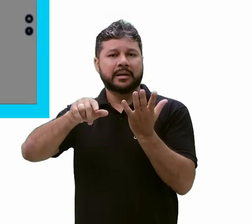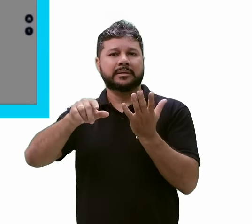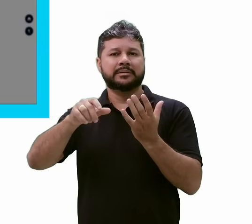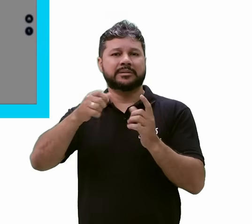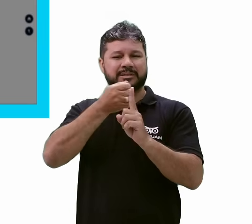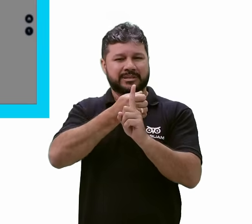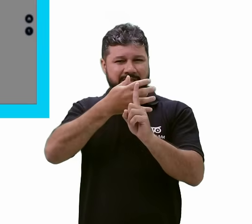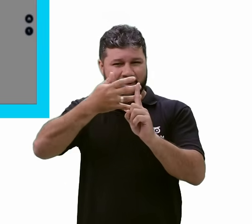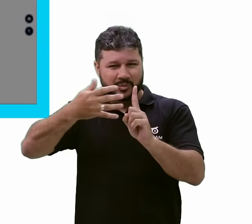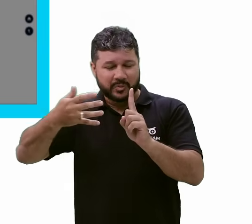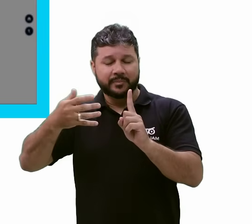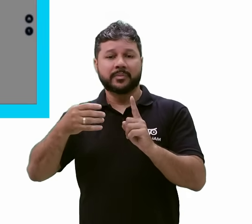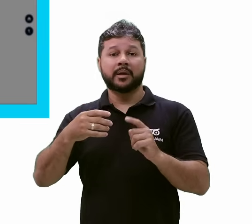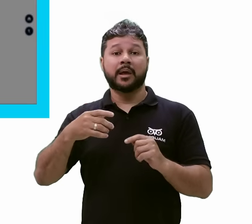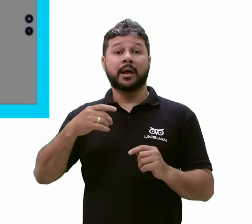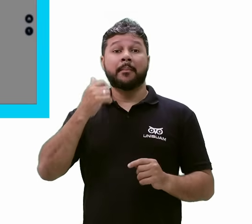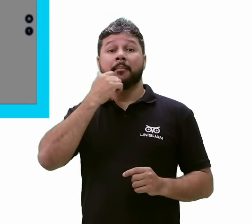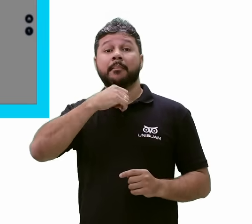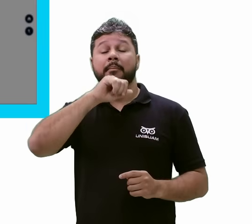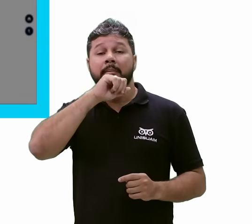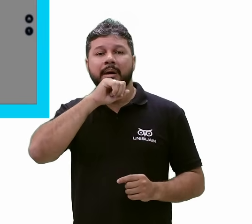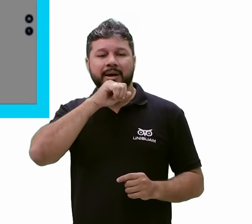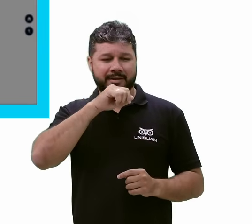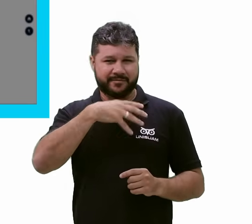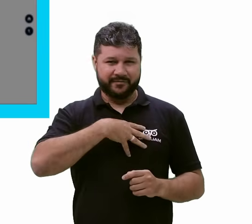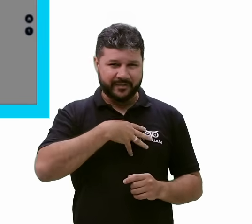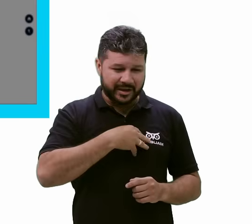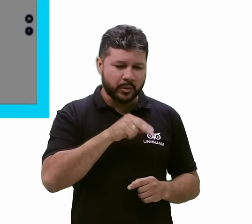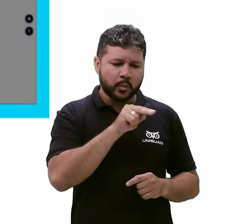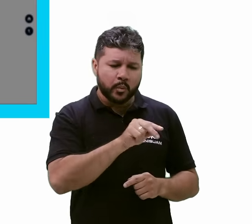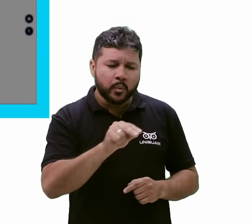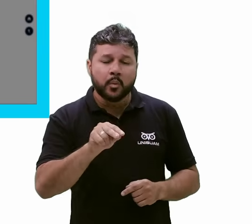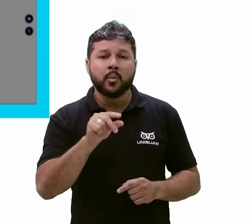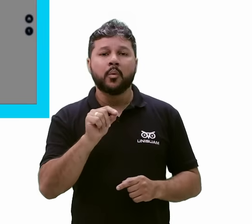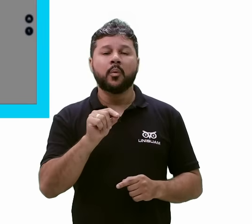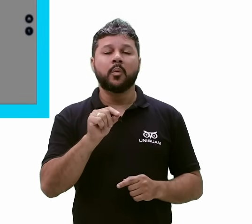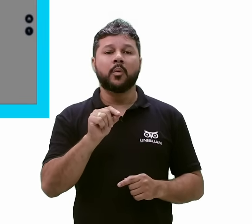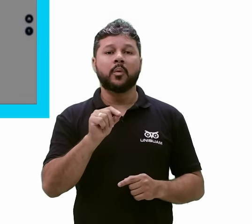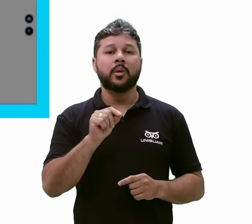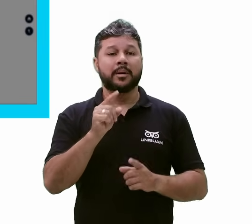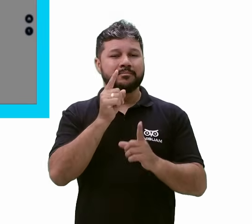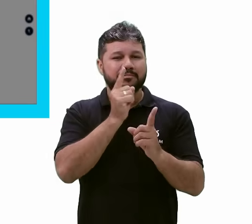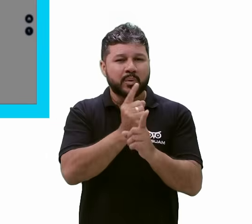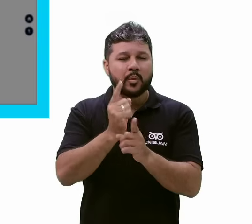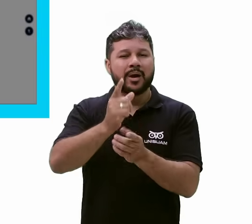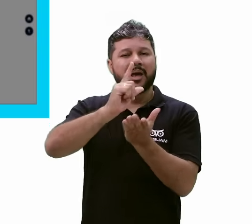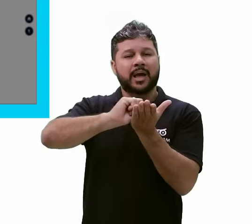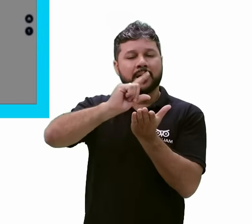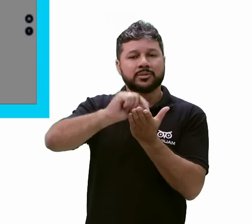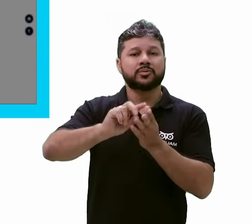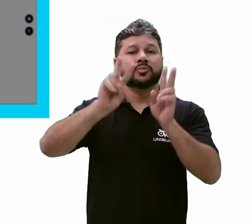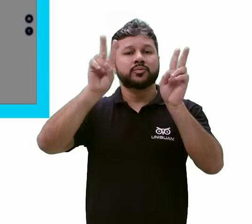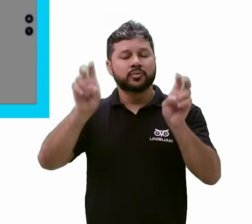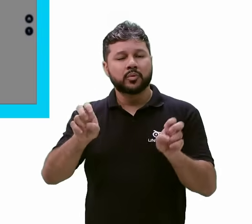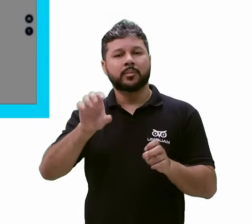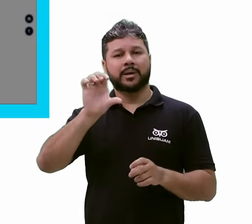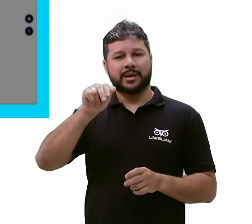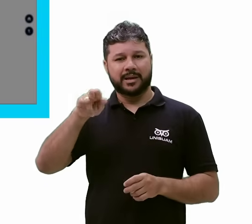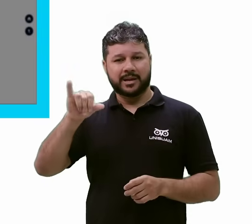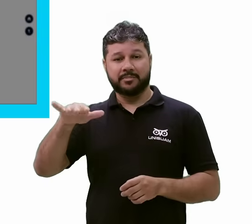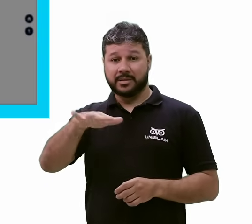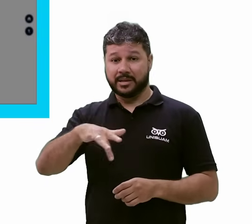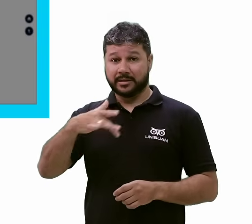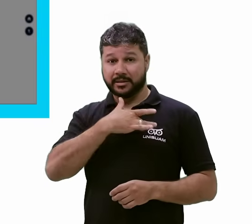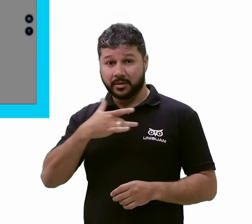Dravet. A gente vê mães dessas pessoas encontrando artigos sobre